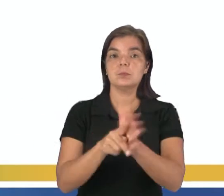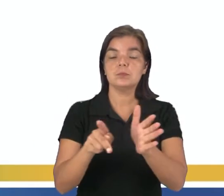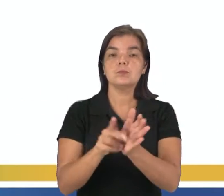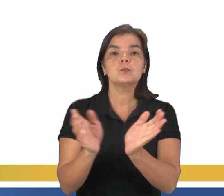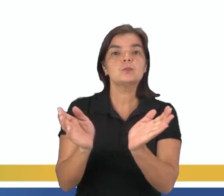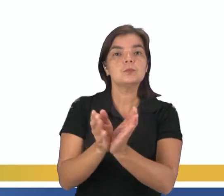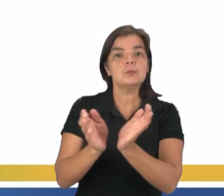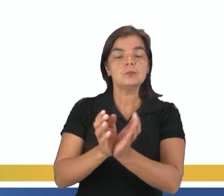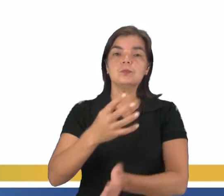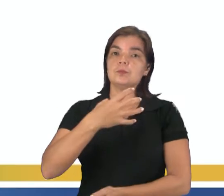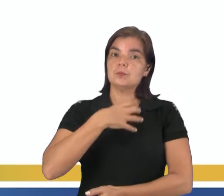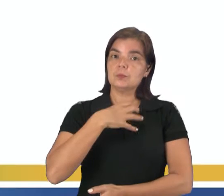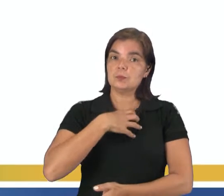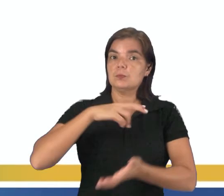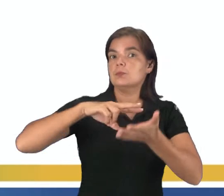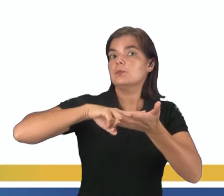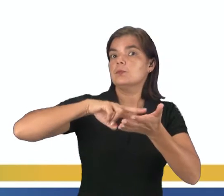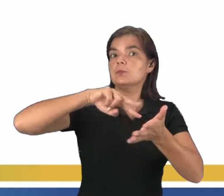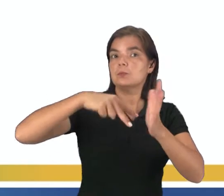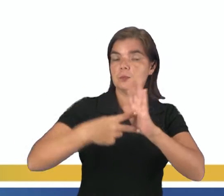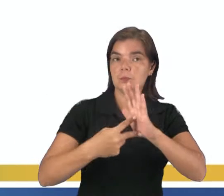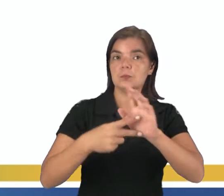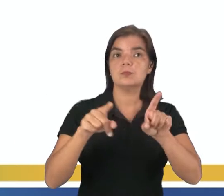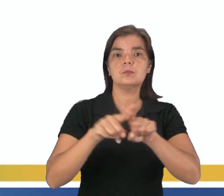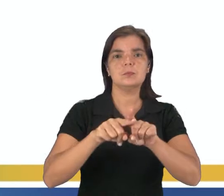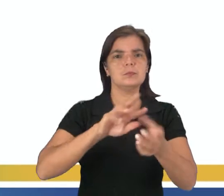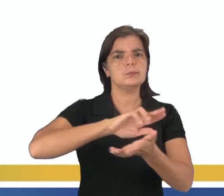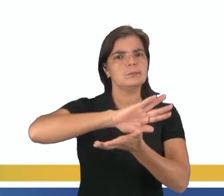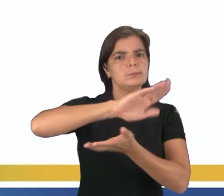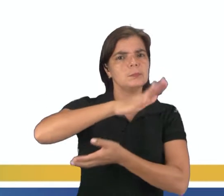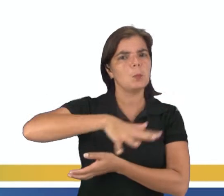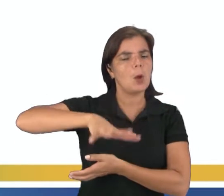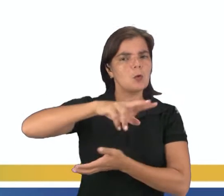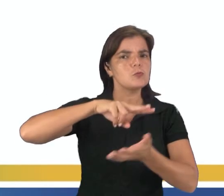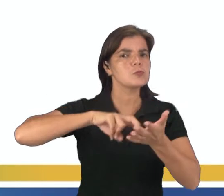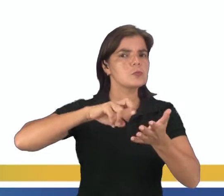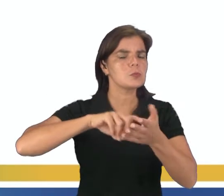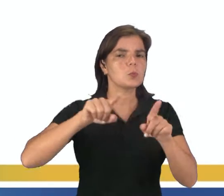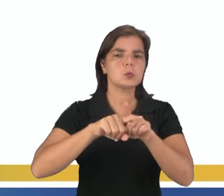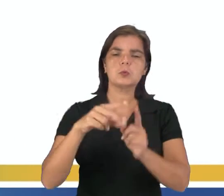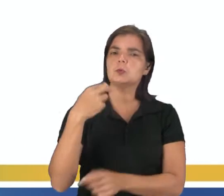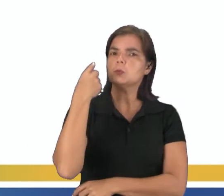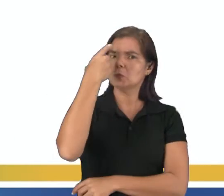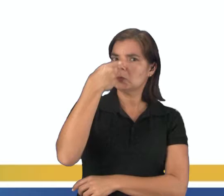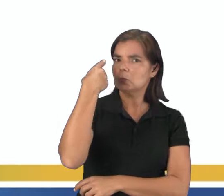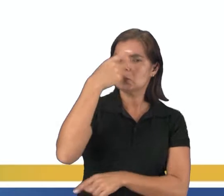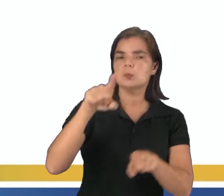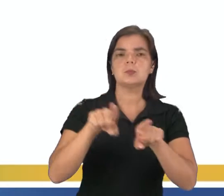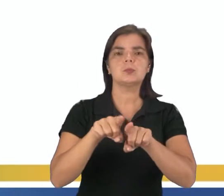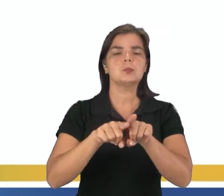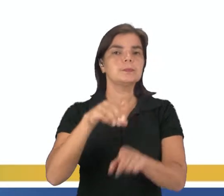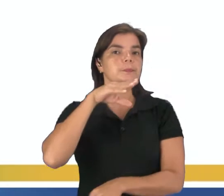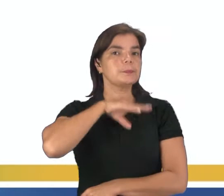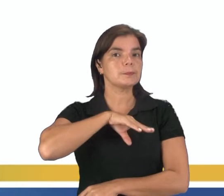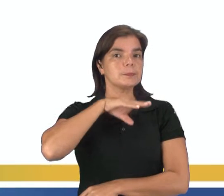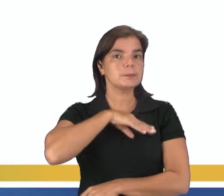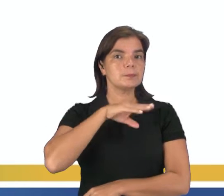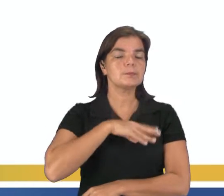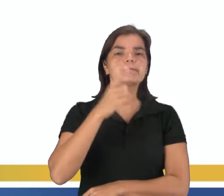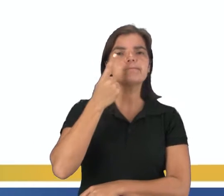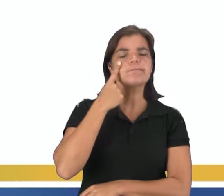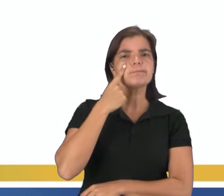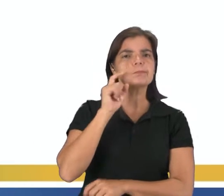e ocorre na maior parte dos vocábulos, né? Em todas as línguas, sejam no espanhol ou seja no português, a